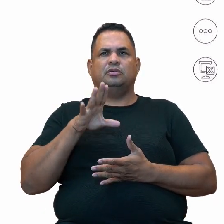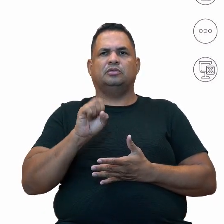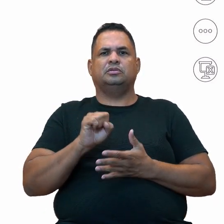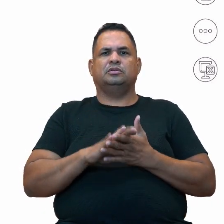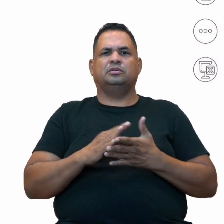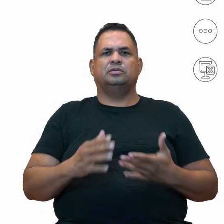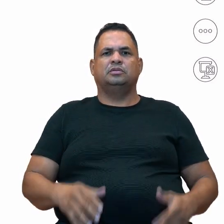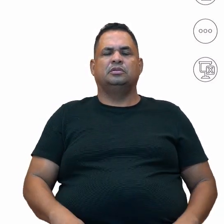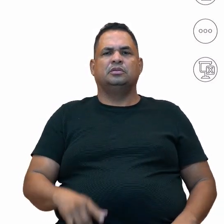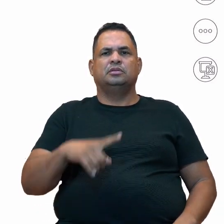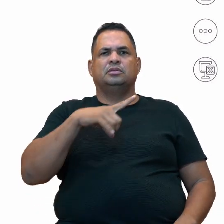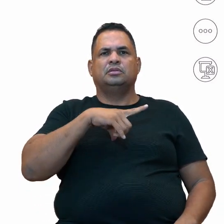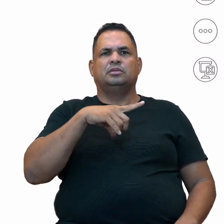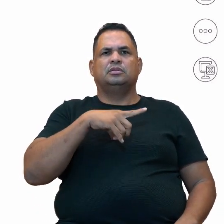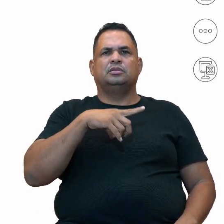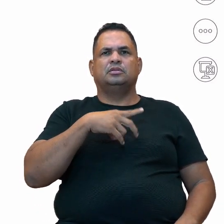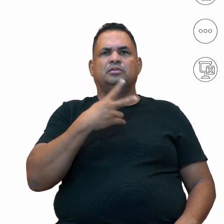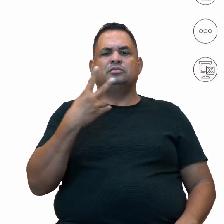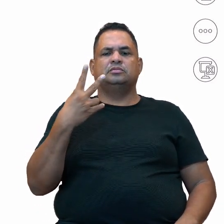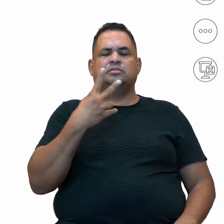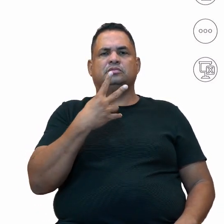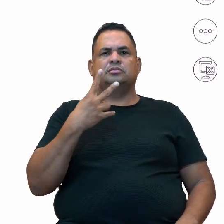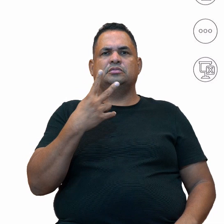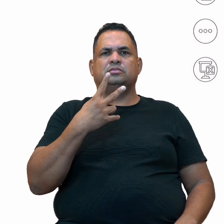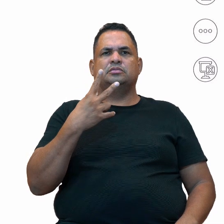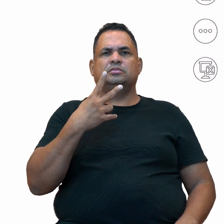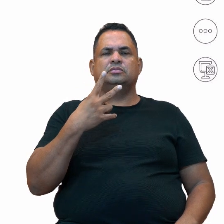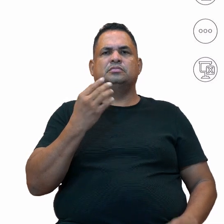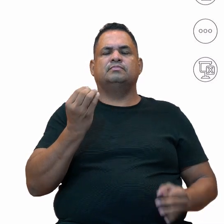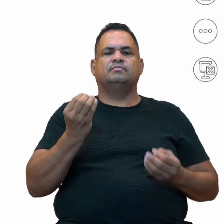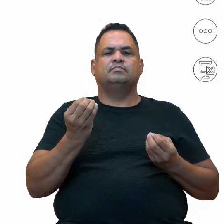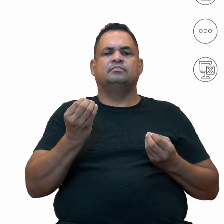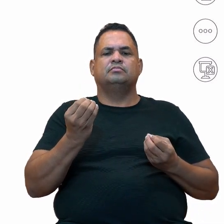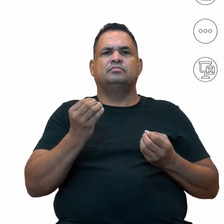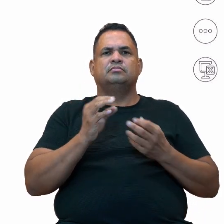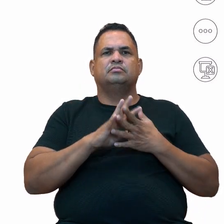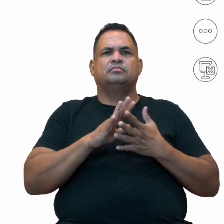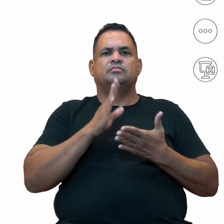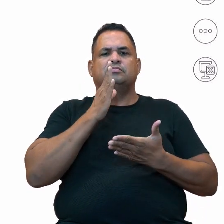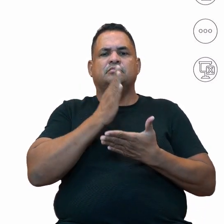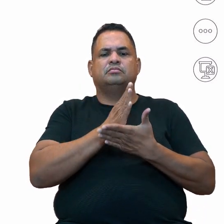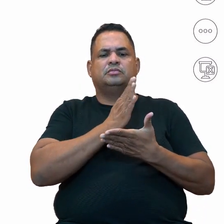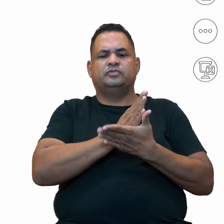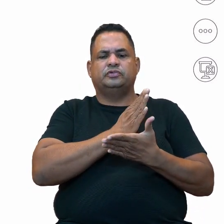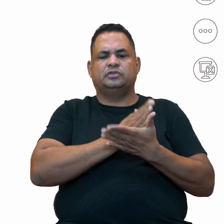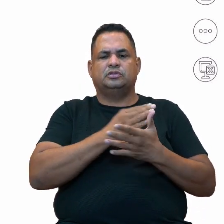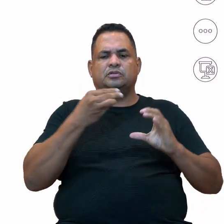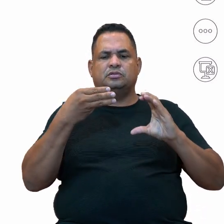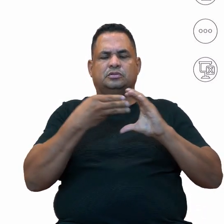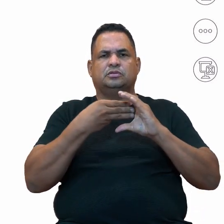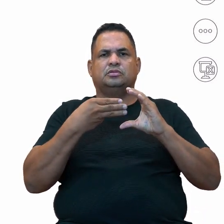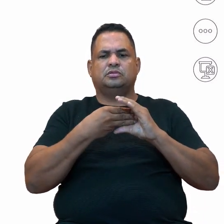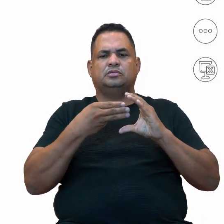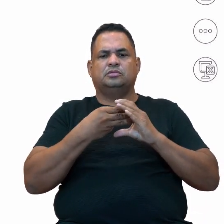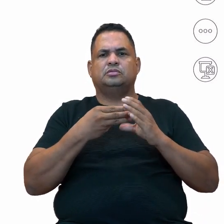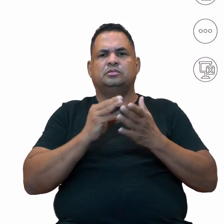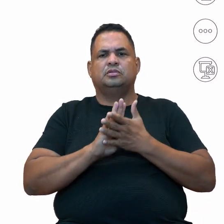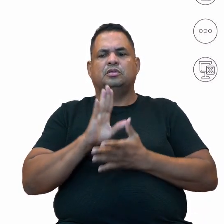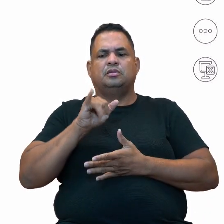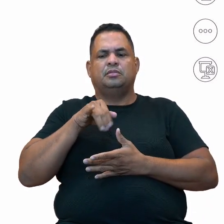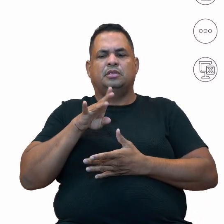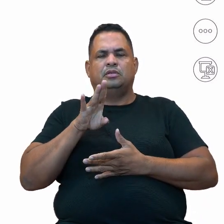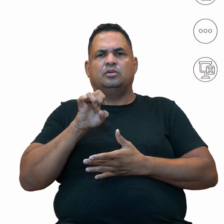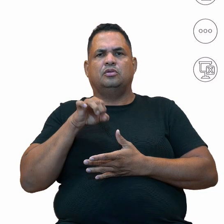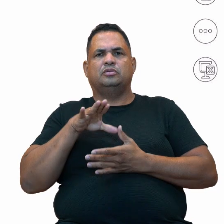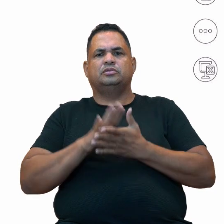a gente tem duas formas de divisões celulares. O processo de mitose e